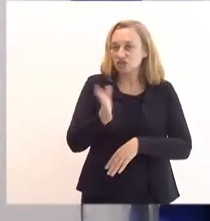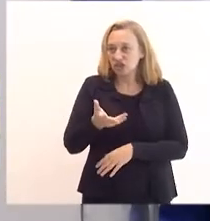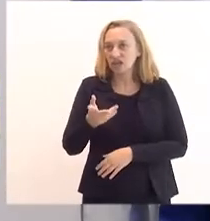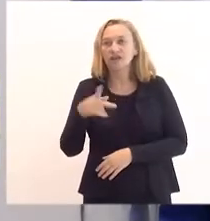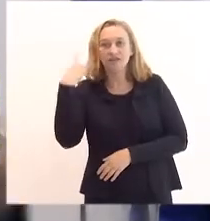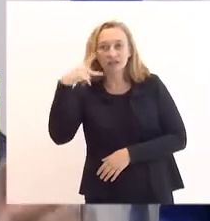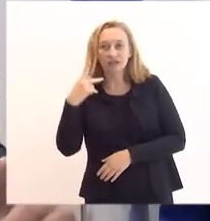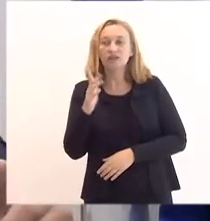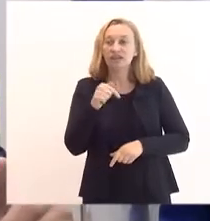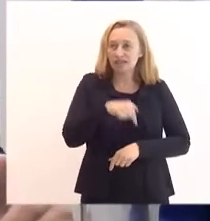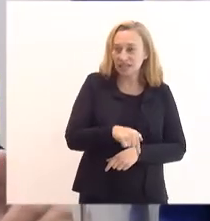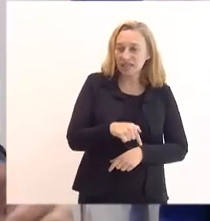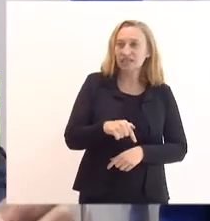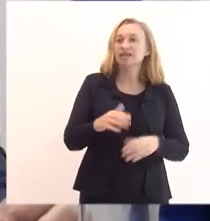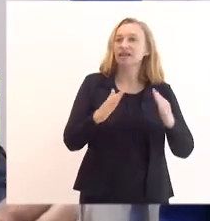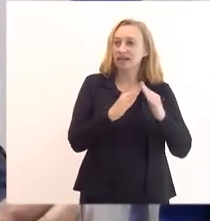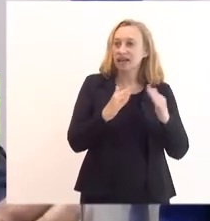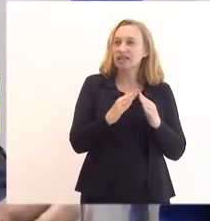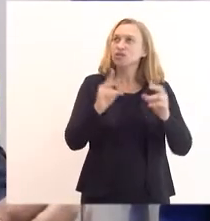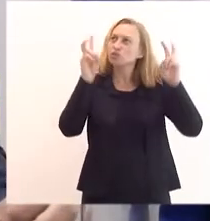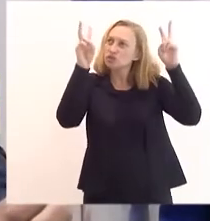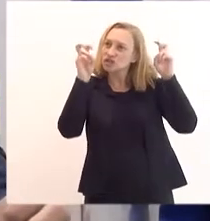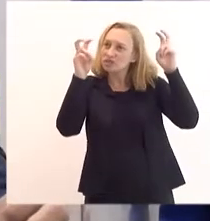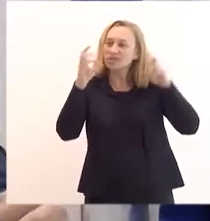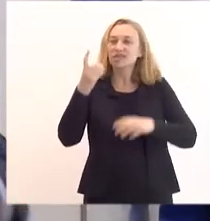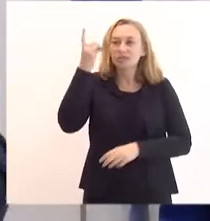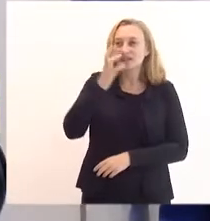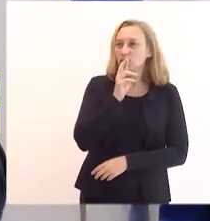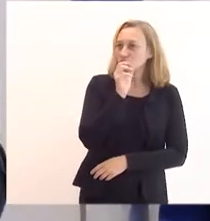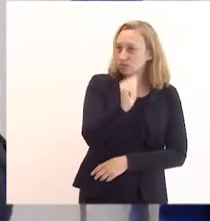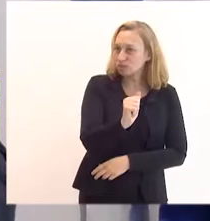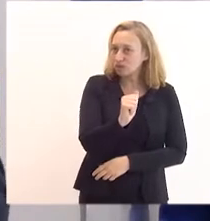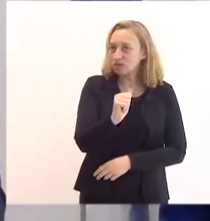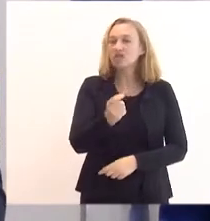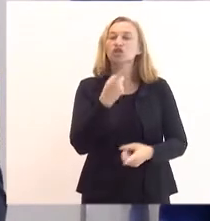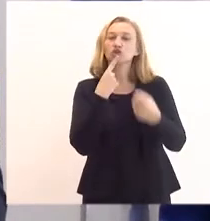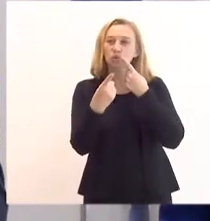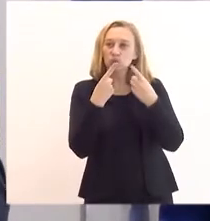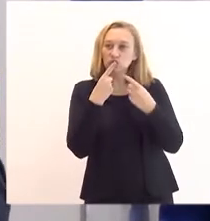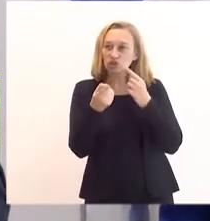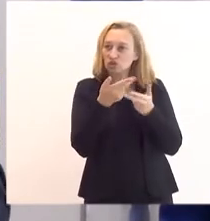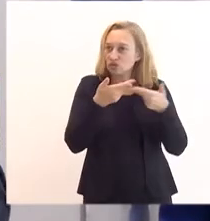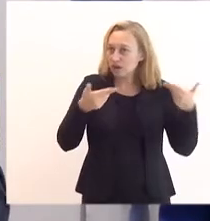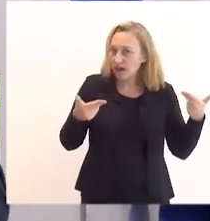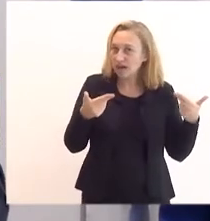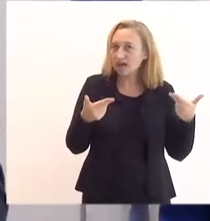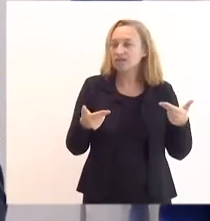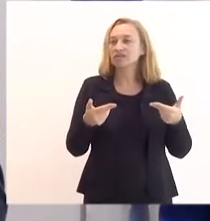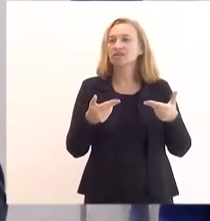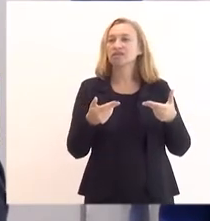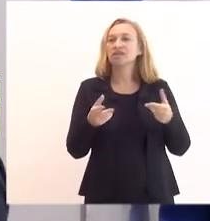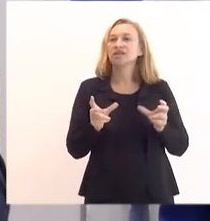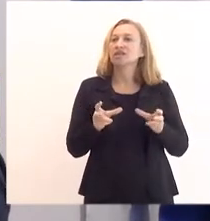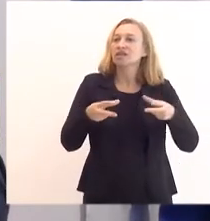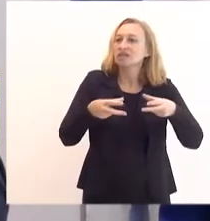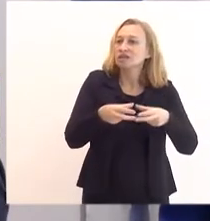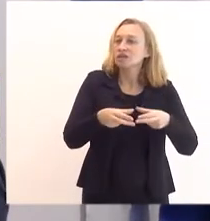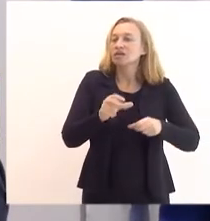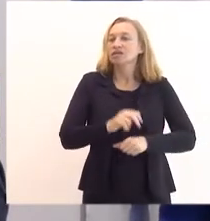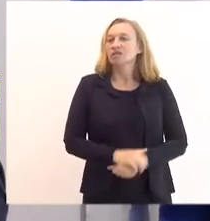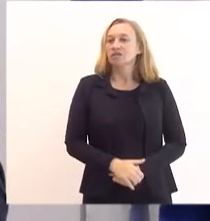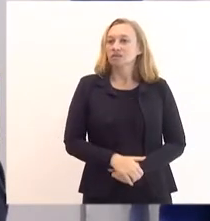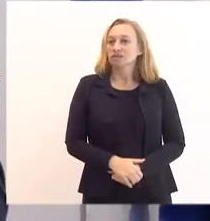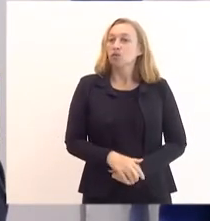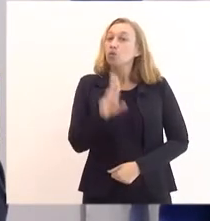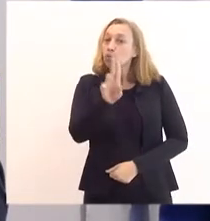na Casa. E um dos temas, deputado Amorim, que muito foi discutido nessa comissão foi